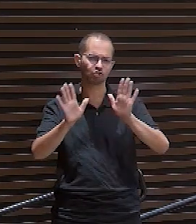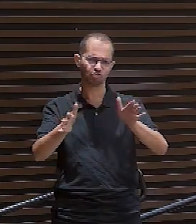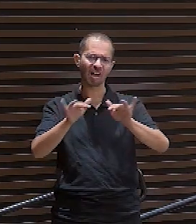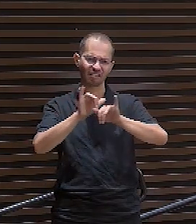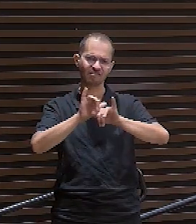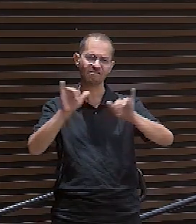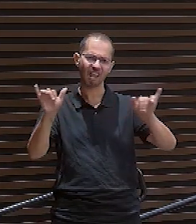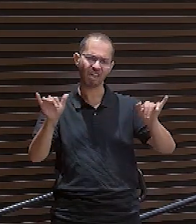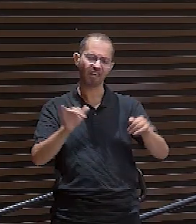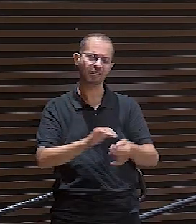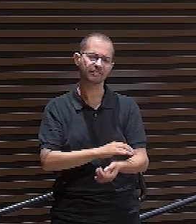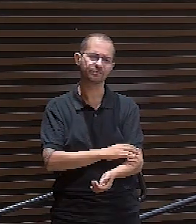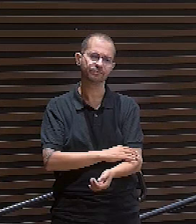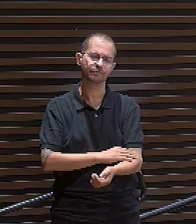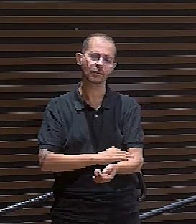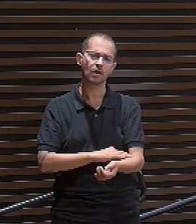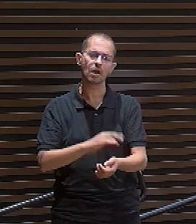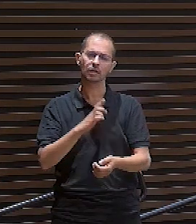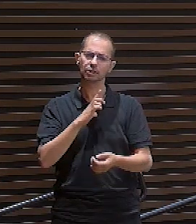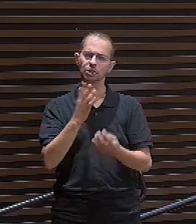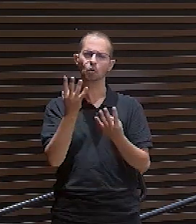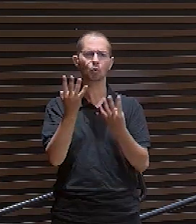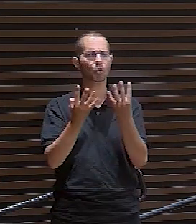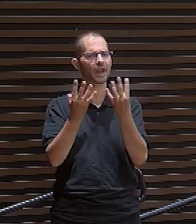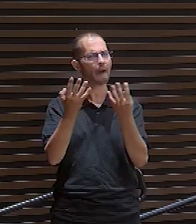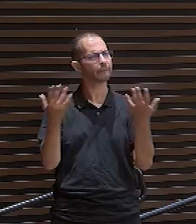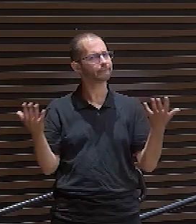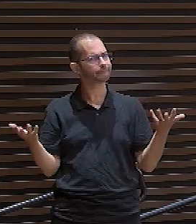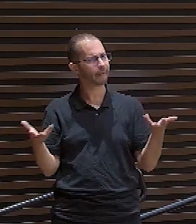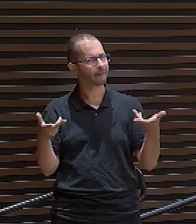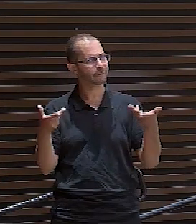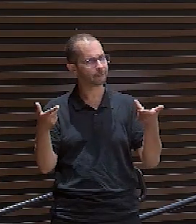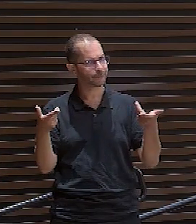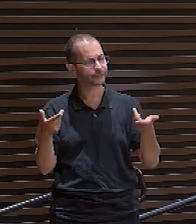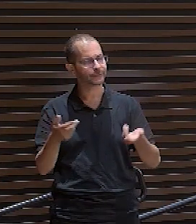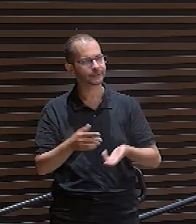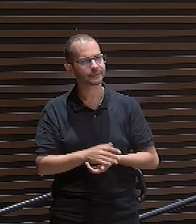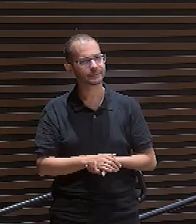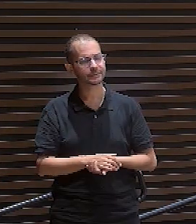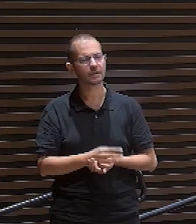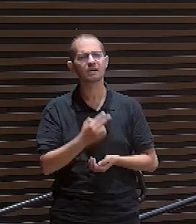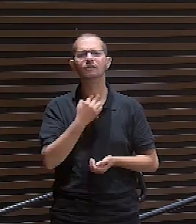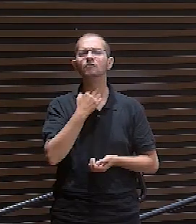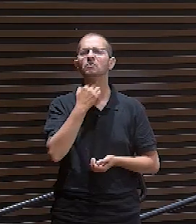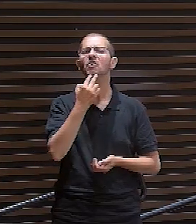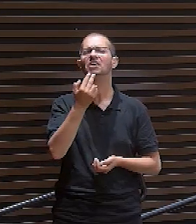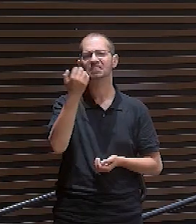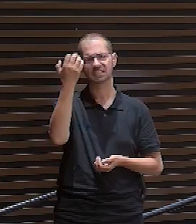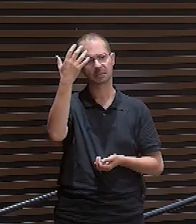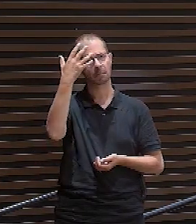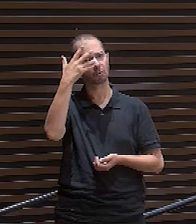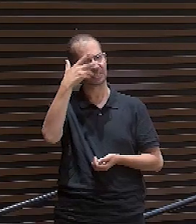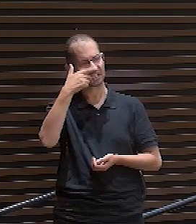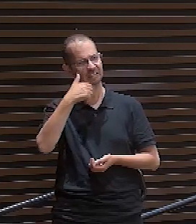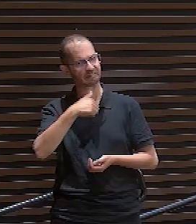aí, que era um coral maravilhoso. Vozes bonitas,